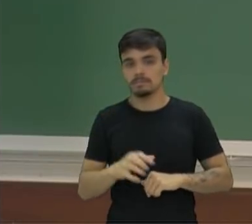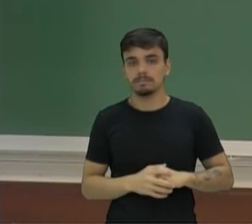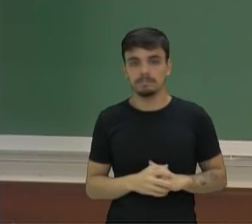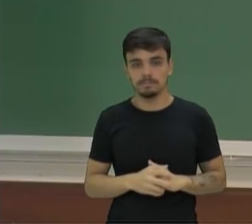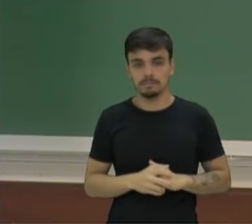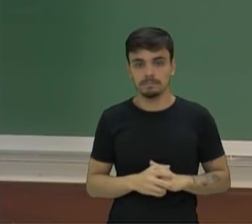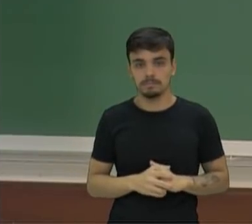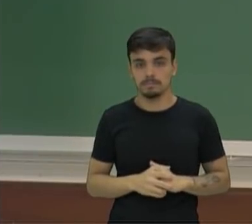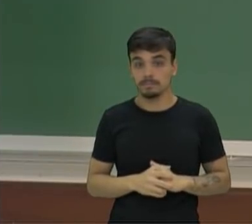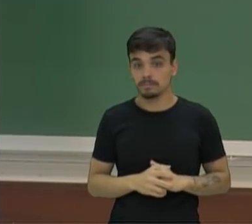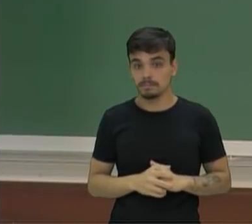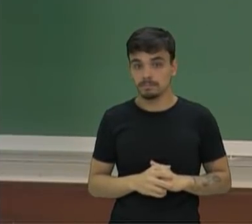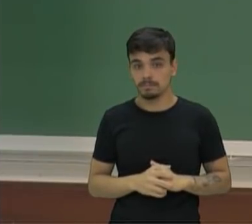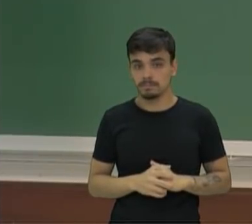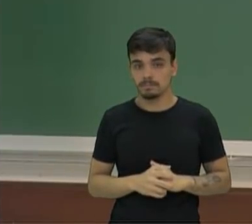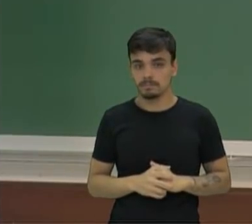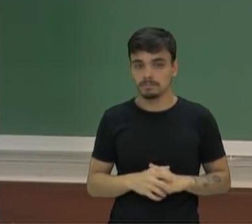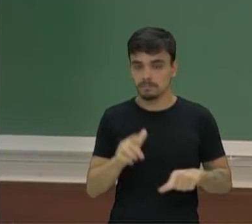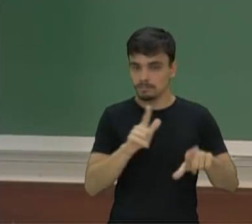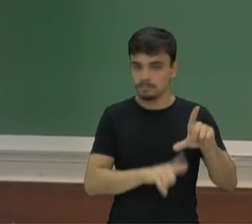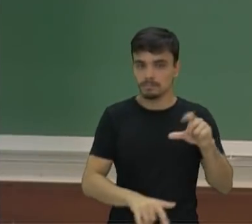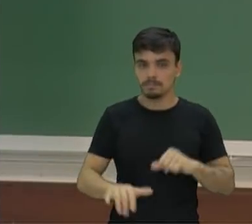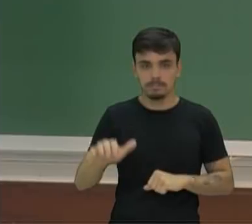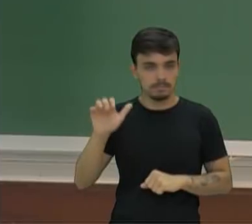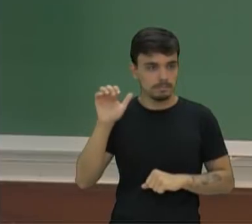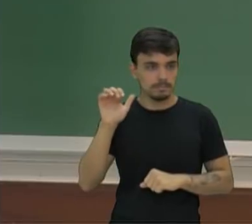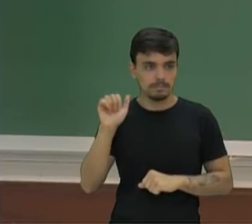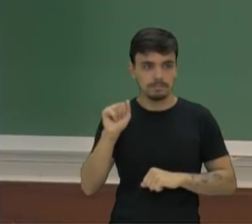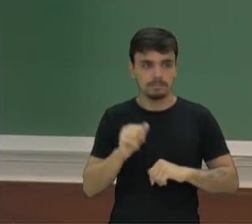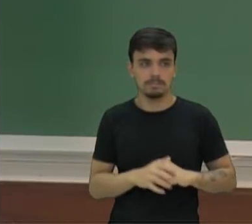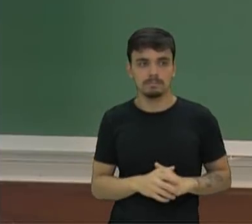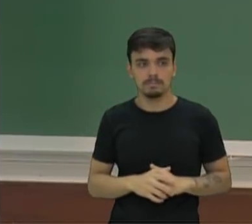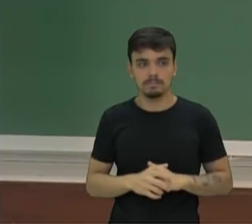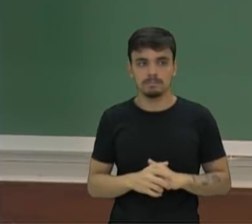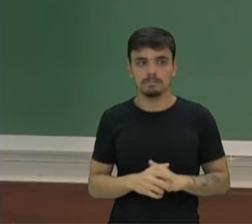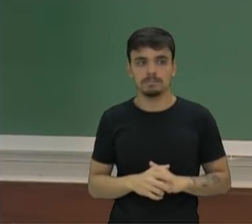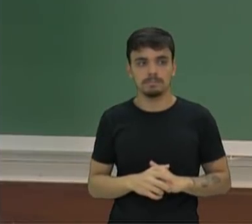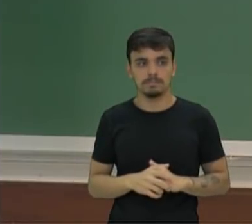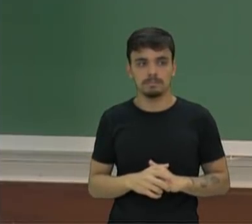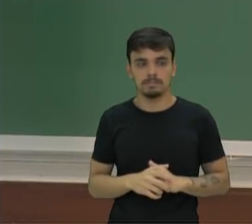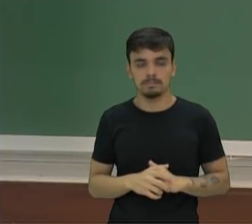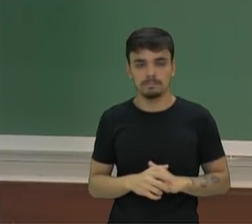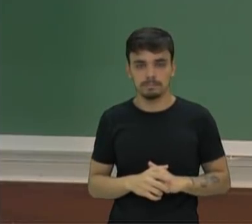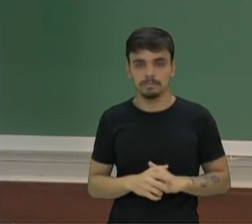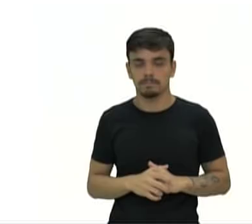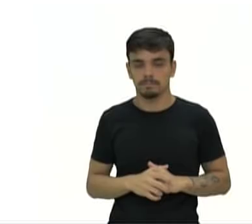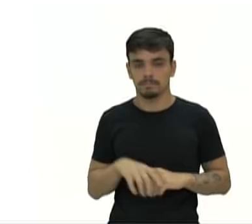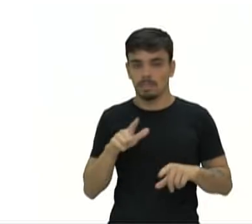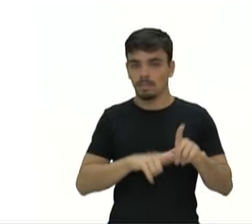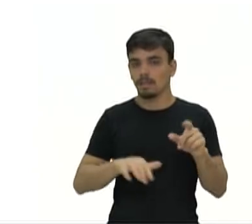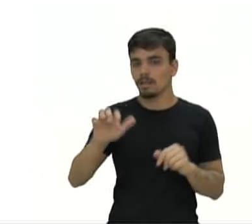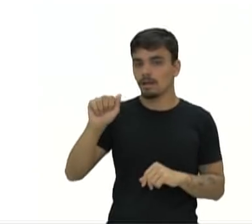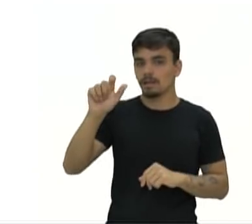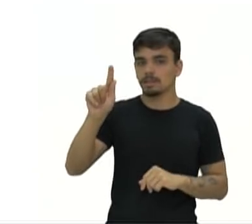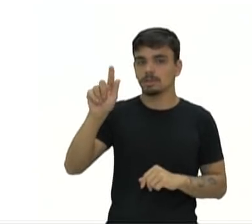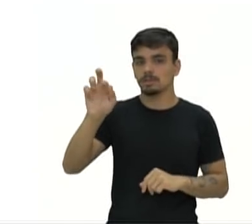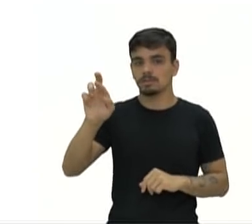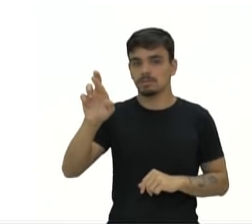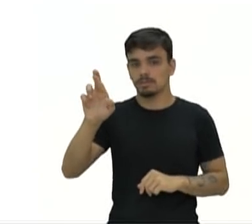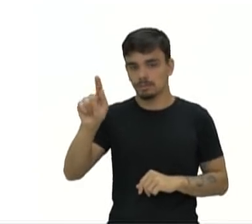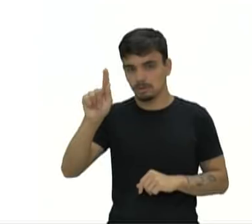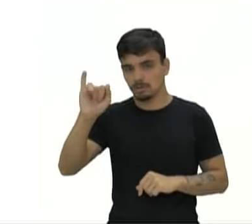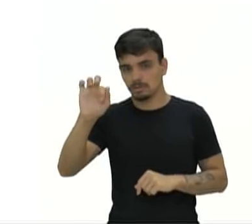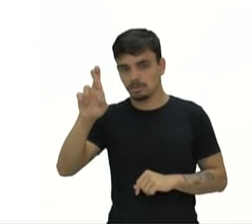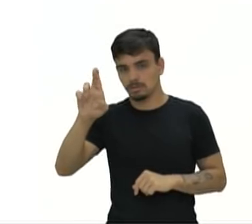galerinha? Letra? Muito bem! Galerinha mandando bem no sexto ano. Letra A, gineceu. Era um